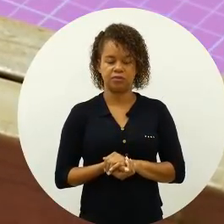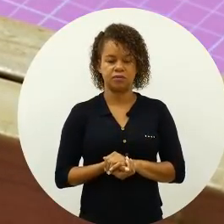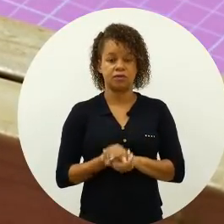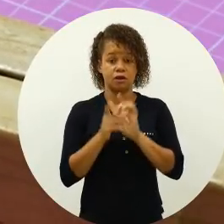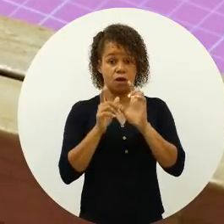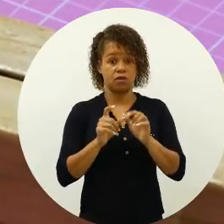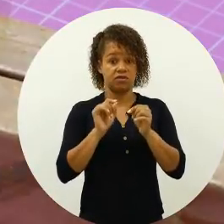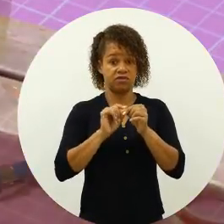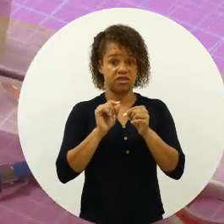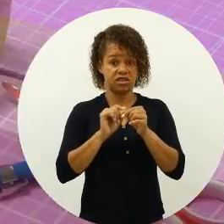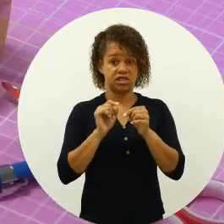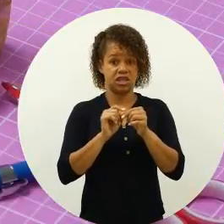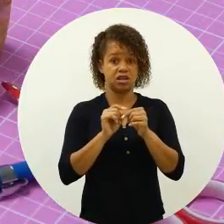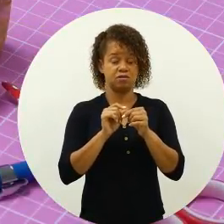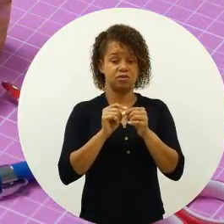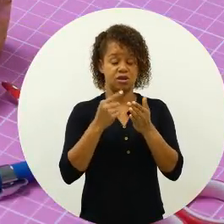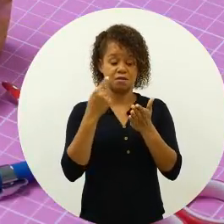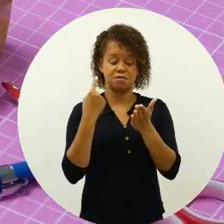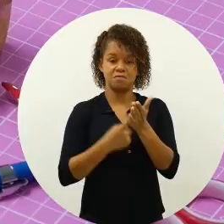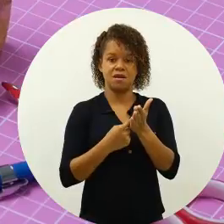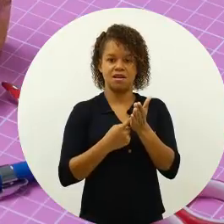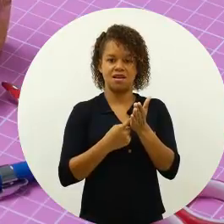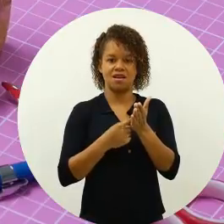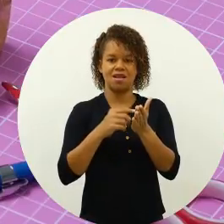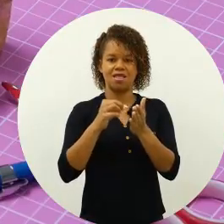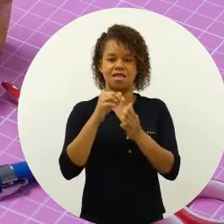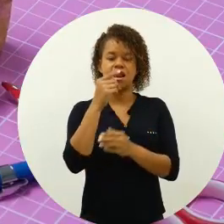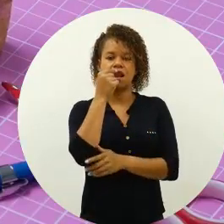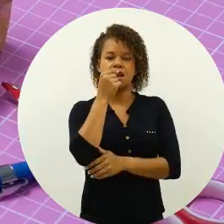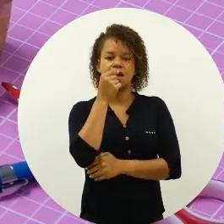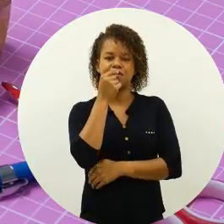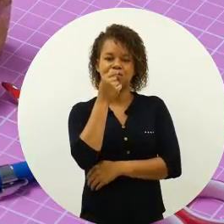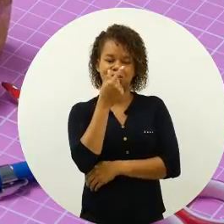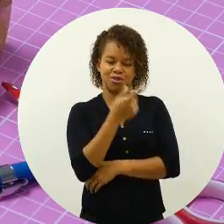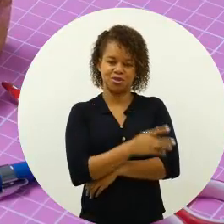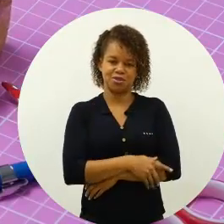onde fizemos as marquinhas de lápis.